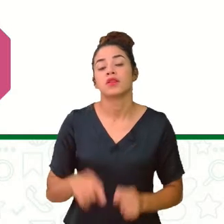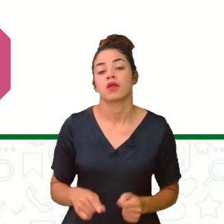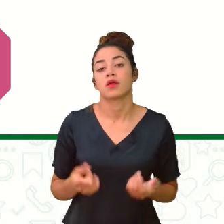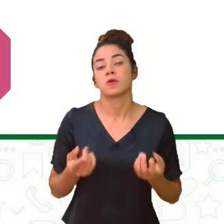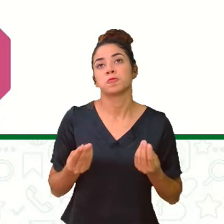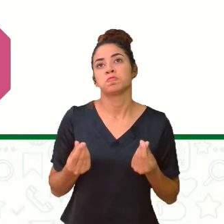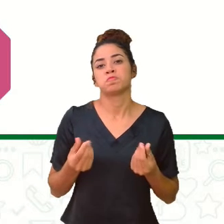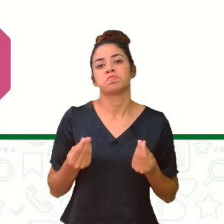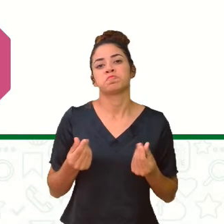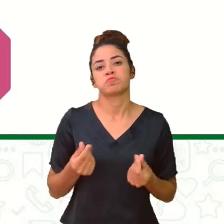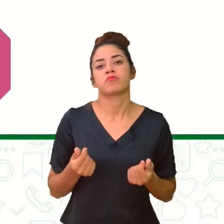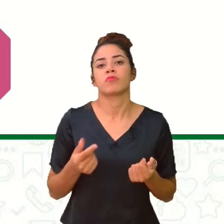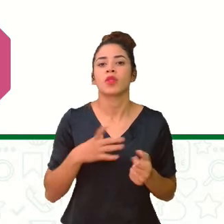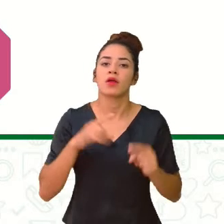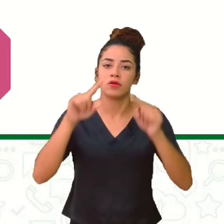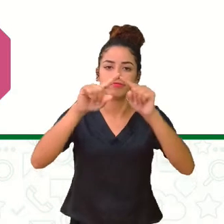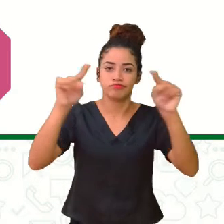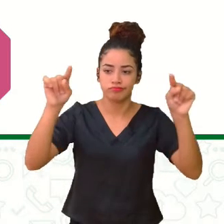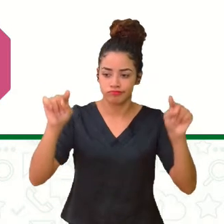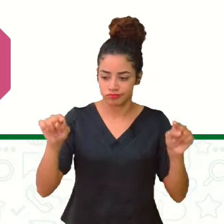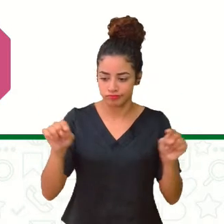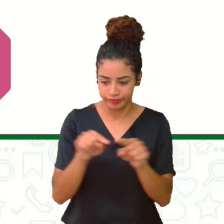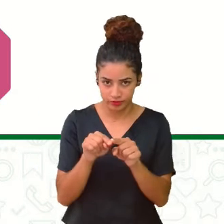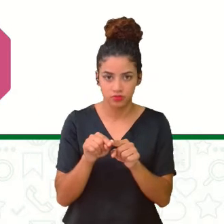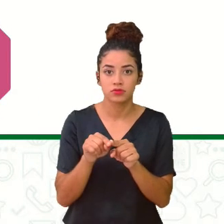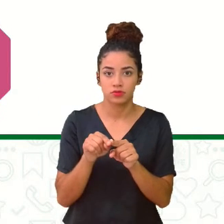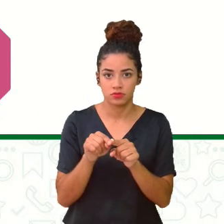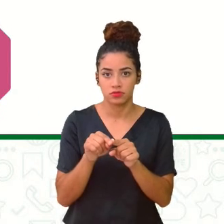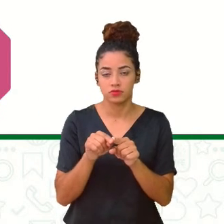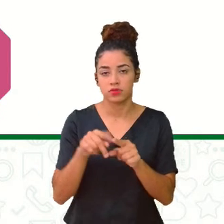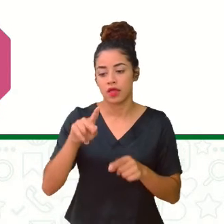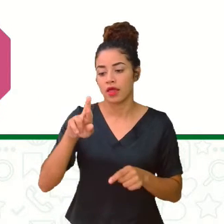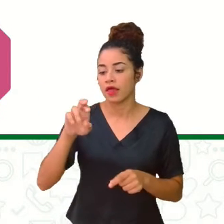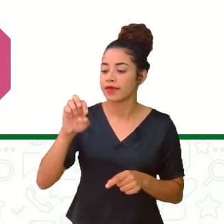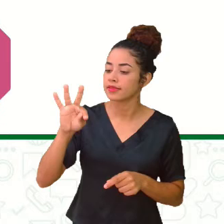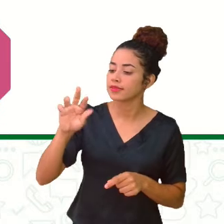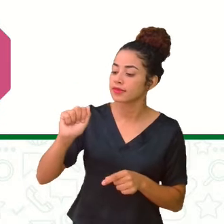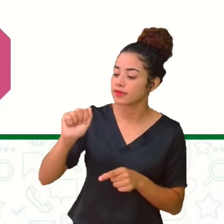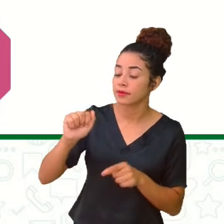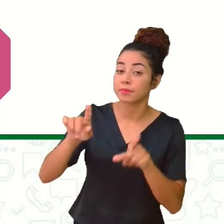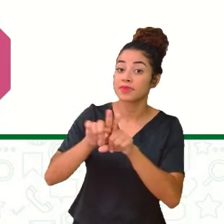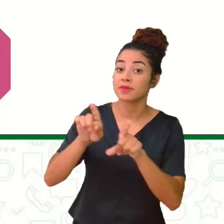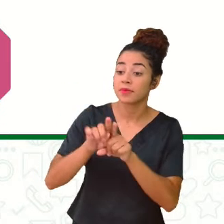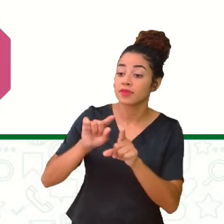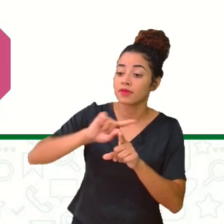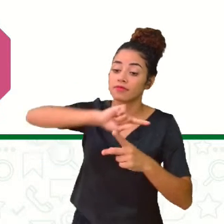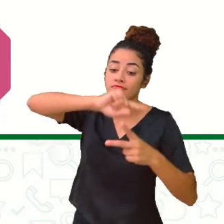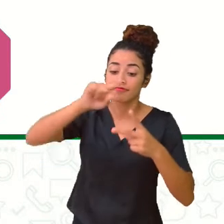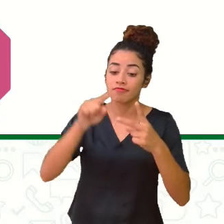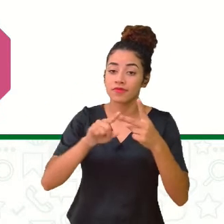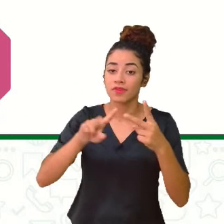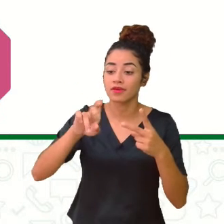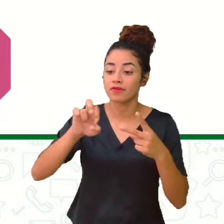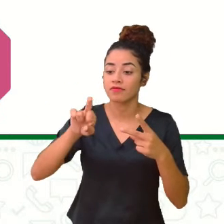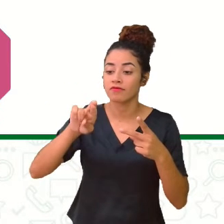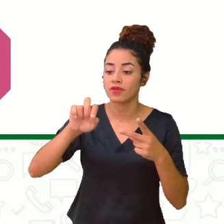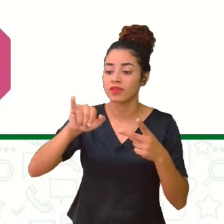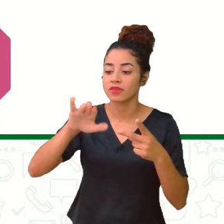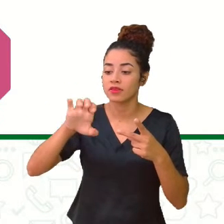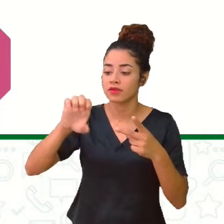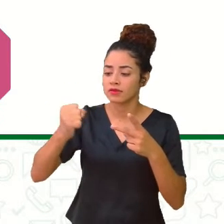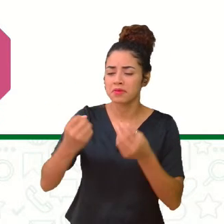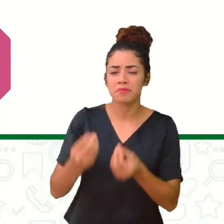formados por segmentos de reta, né? E que tem vértices também para poder unir